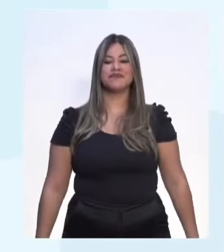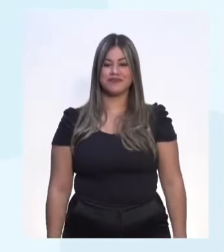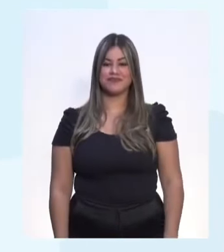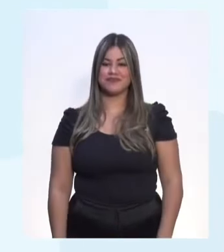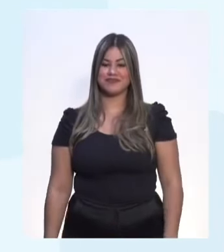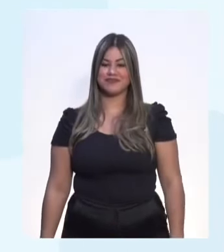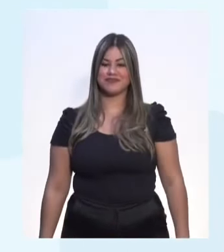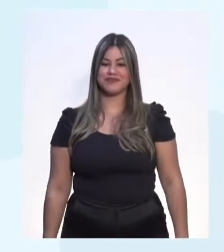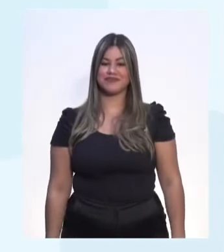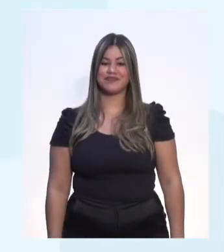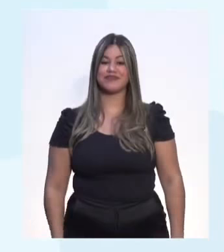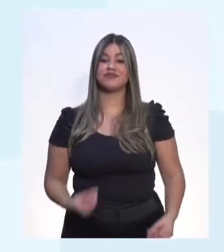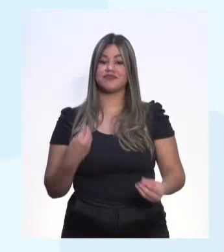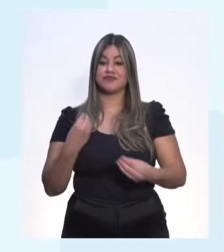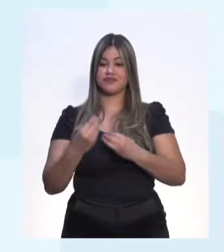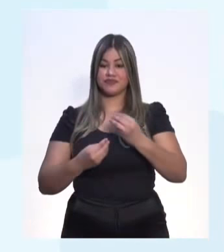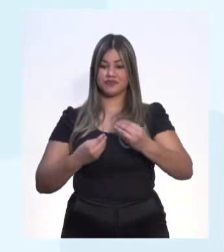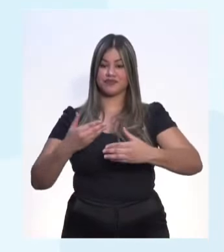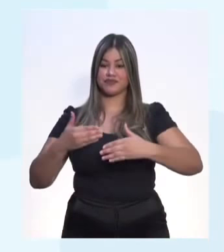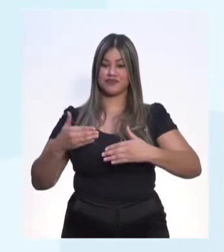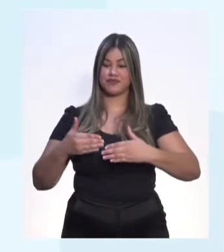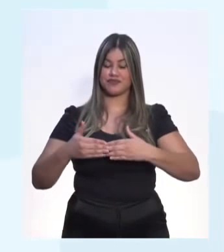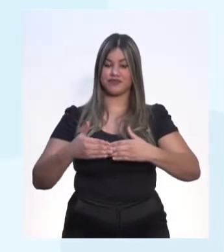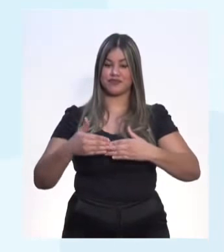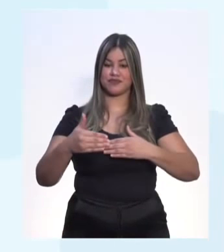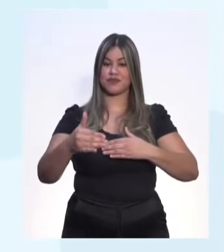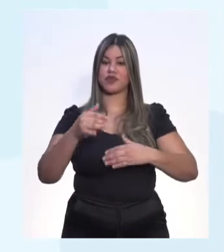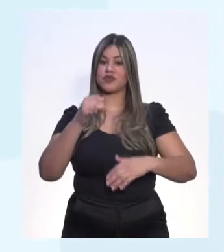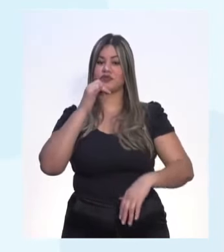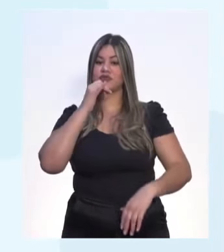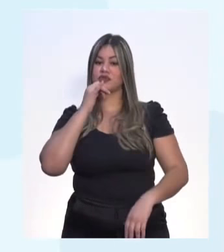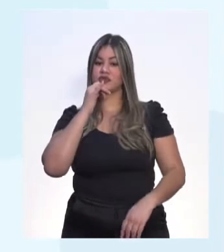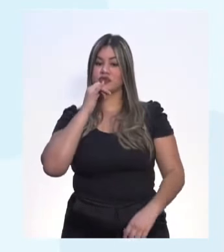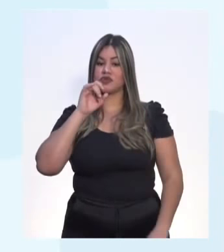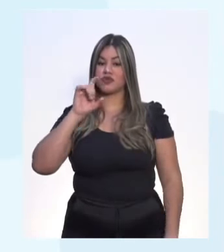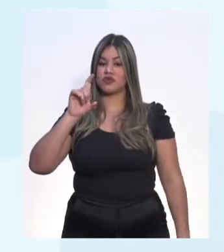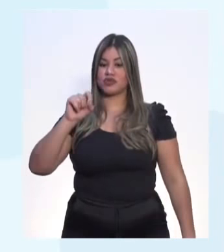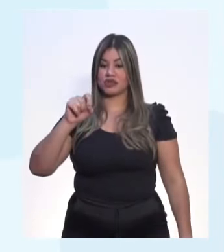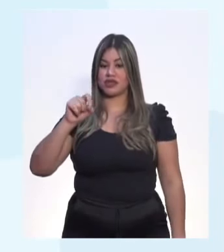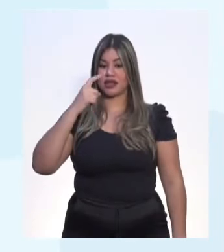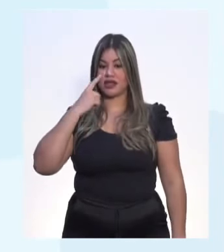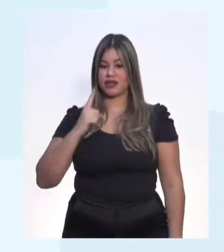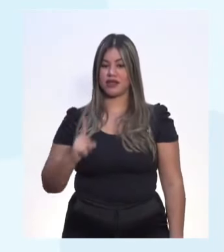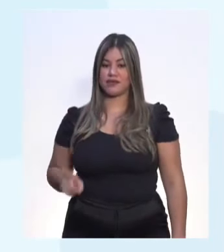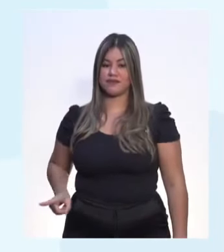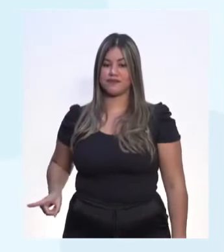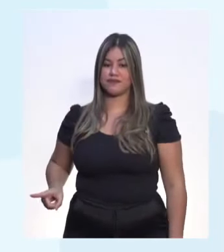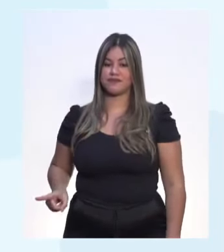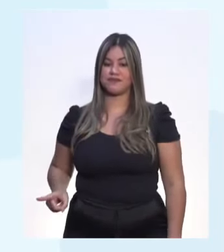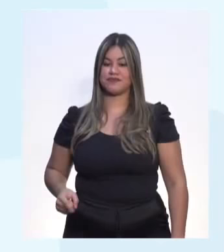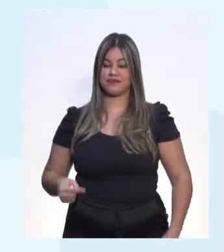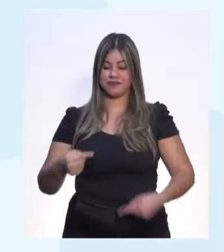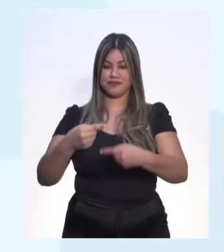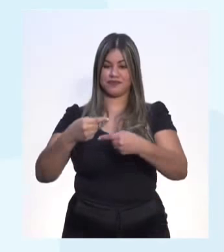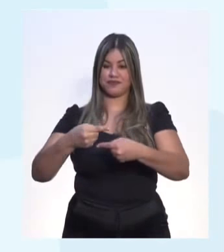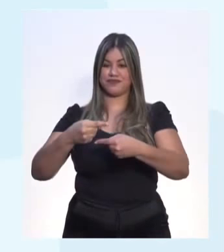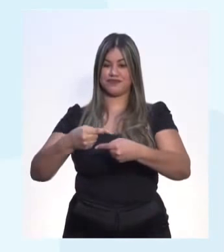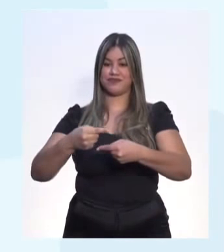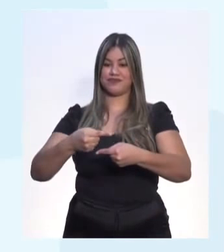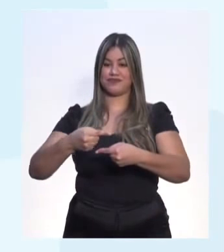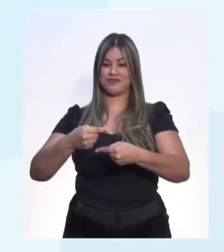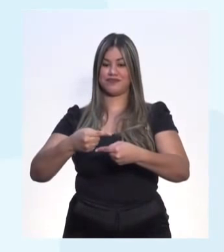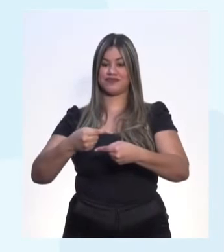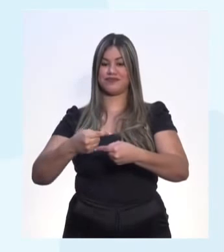tudo bem e aí o que acontece a partir daí quando você chegava no 10 você tinha 15 duas vezes ah ah tá